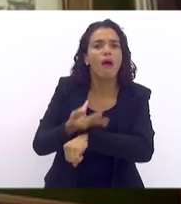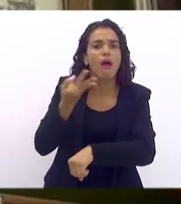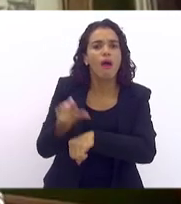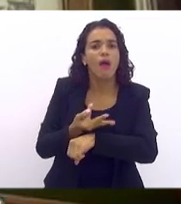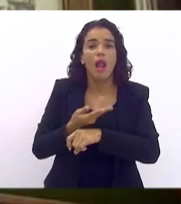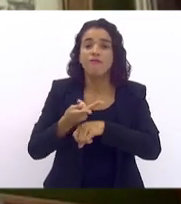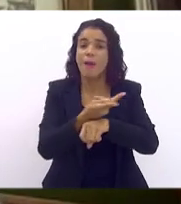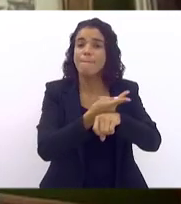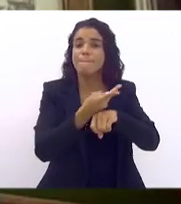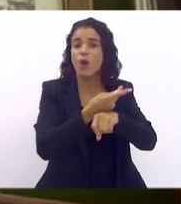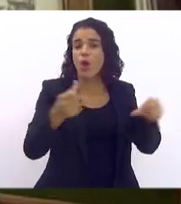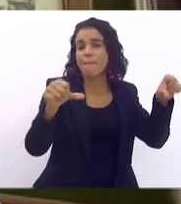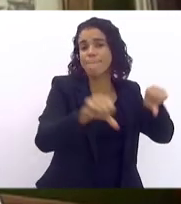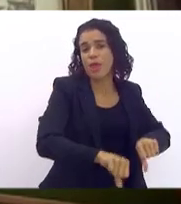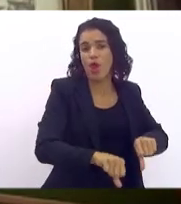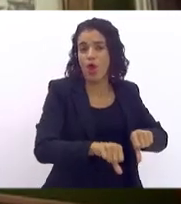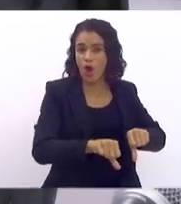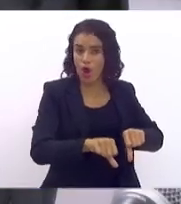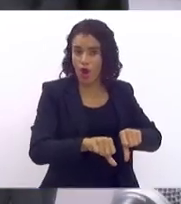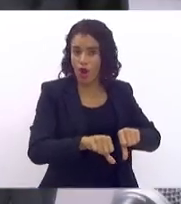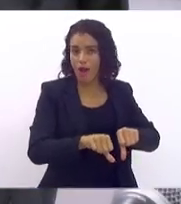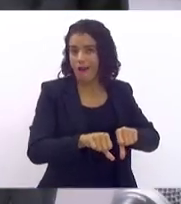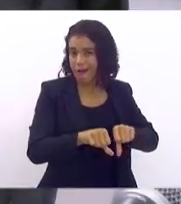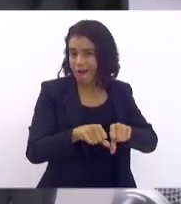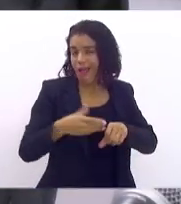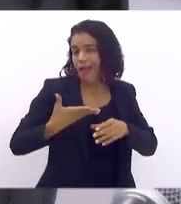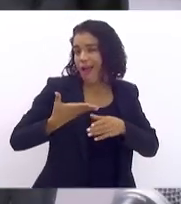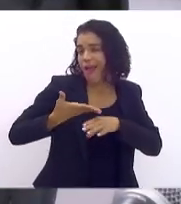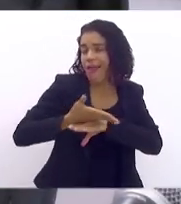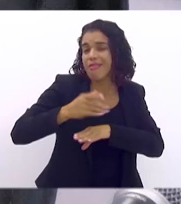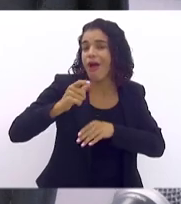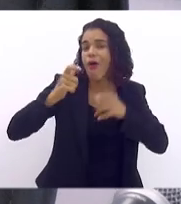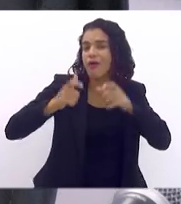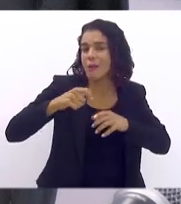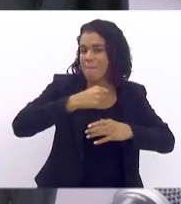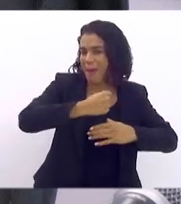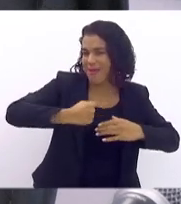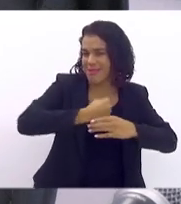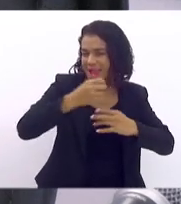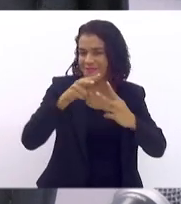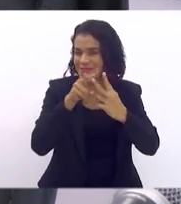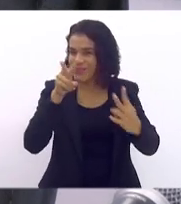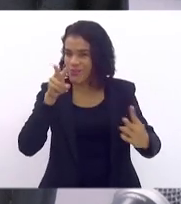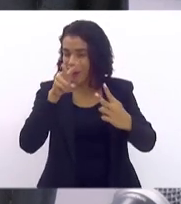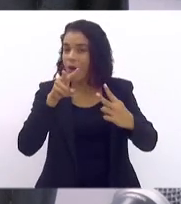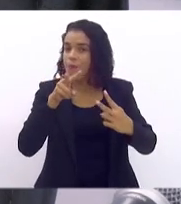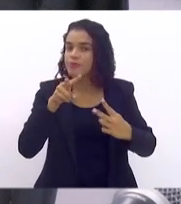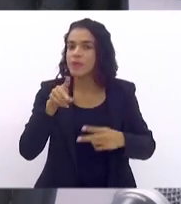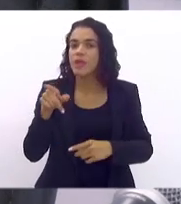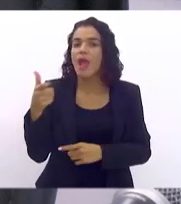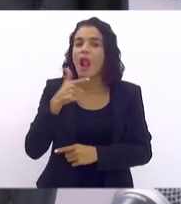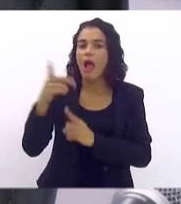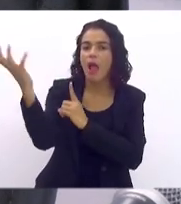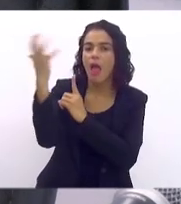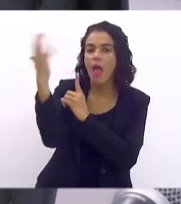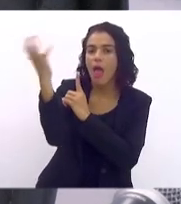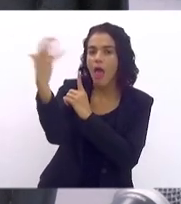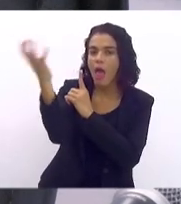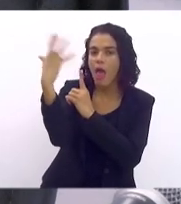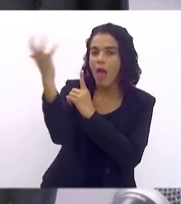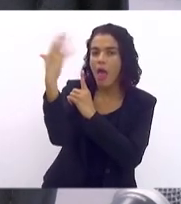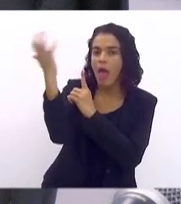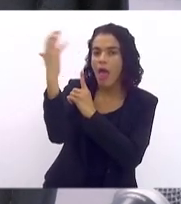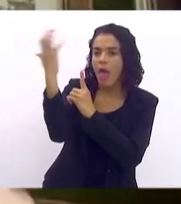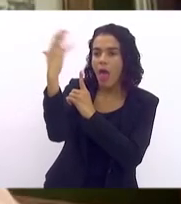procurar algo pior. Ela entra dentro dessas panelas, ela é vulnerável e ela é mentorada. Isso é a